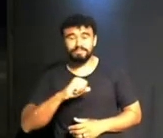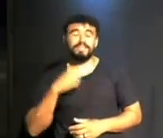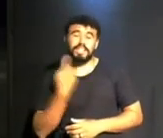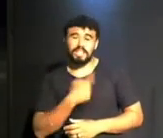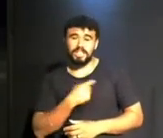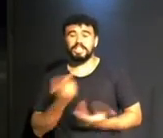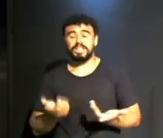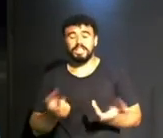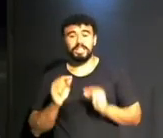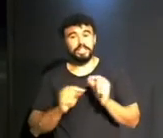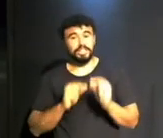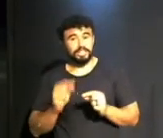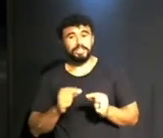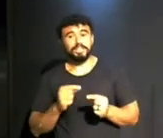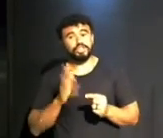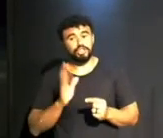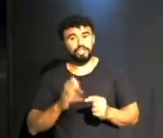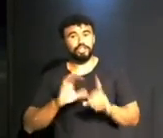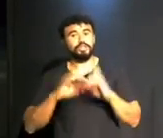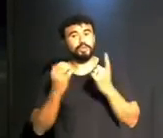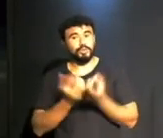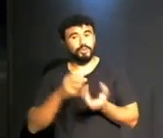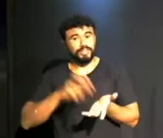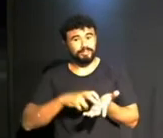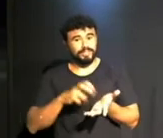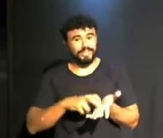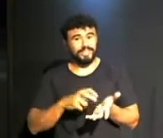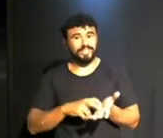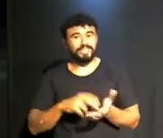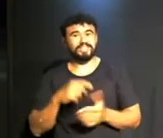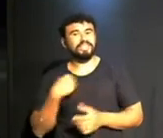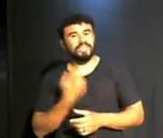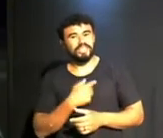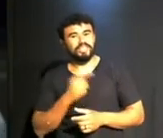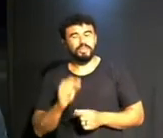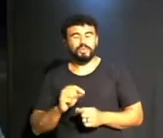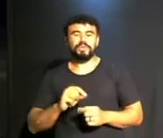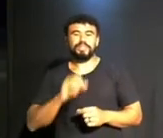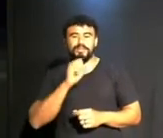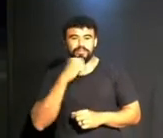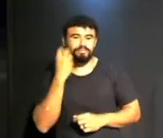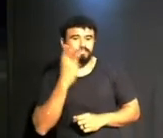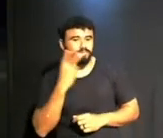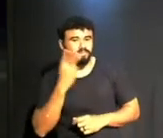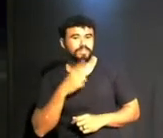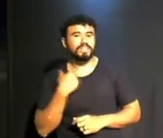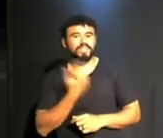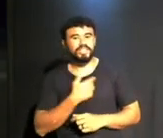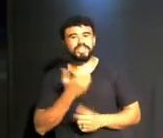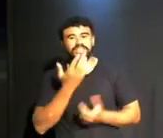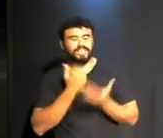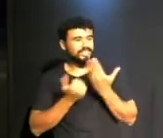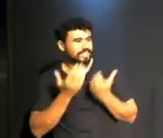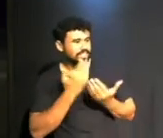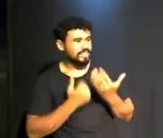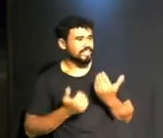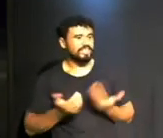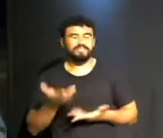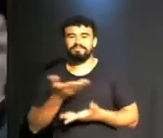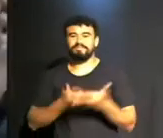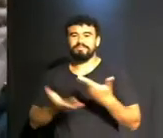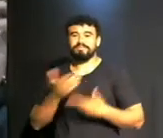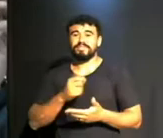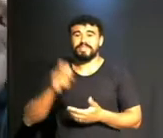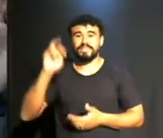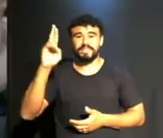estivemos pela manhã na comunhão praia numa transmissão maravilhosa mesa posta e juntos tomamos café celebrando